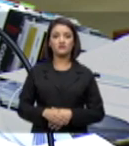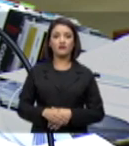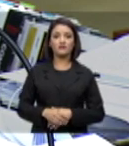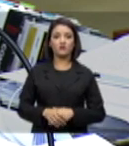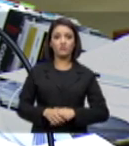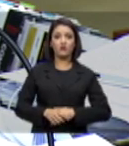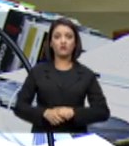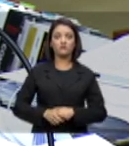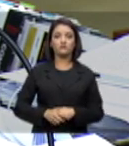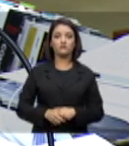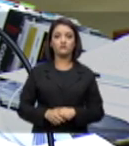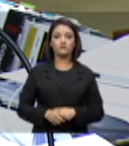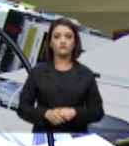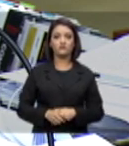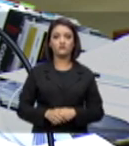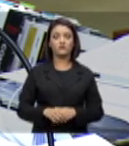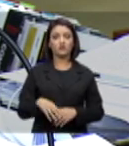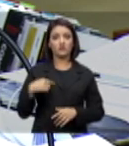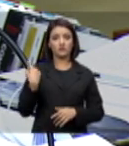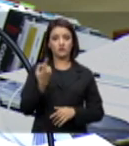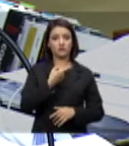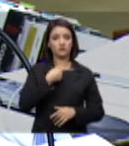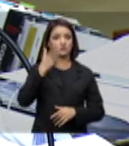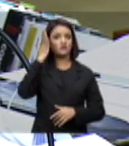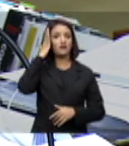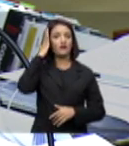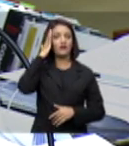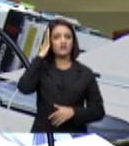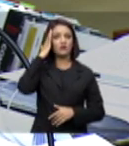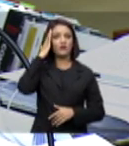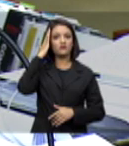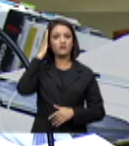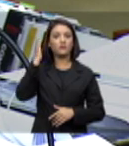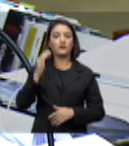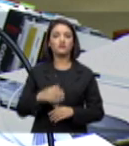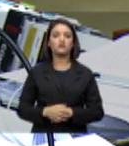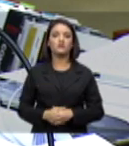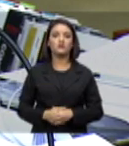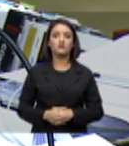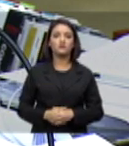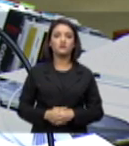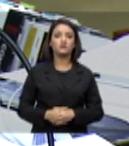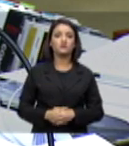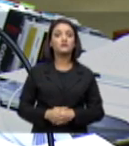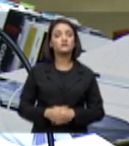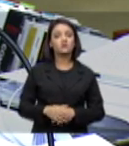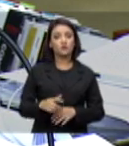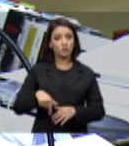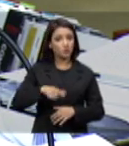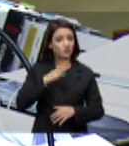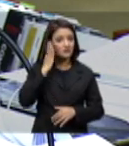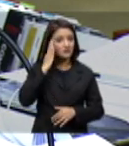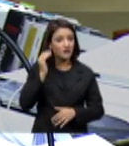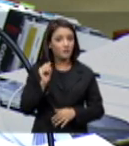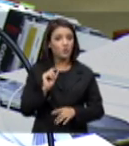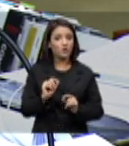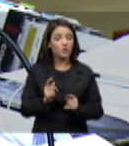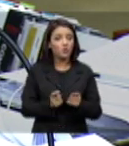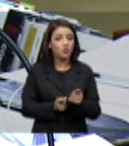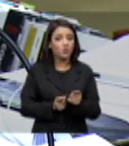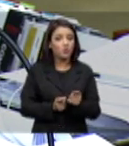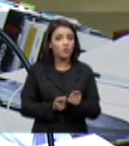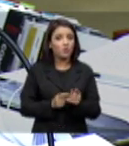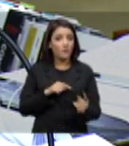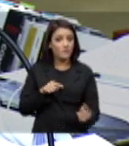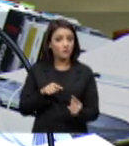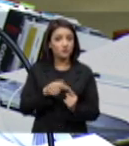sabe como é que a causa de pedir no controle concentrado eu no controle abstrato a causa